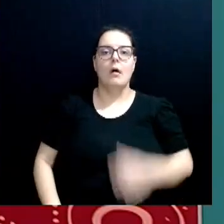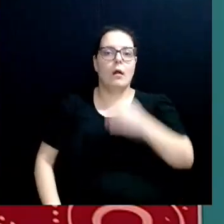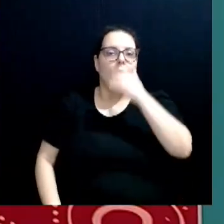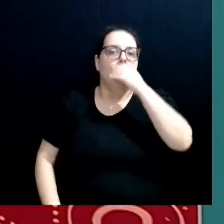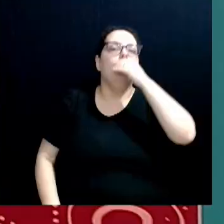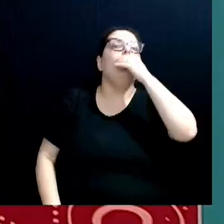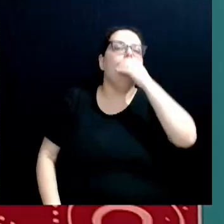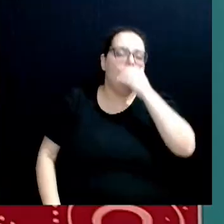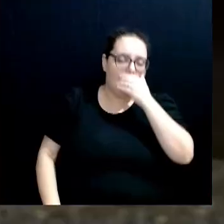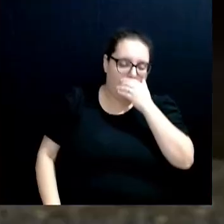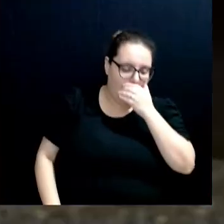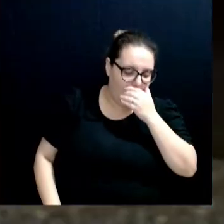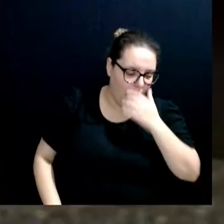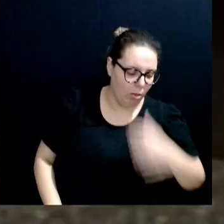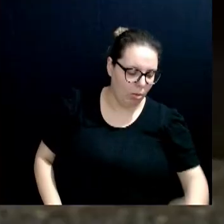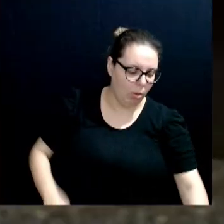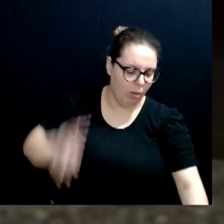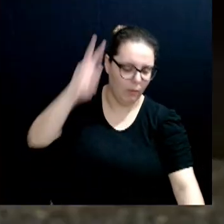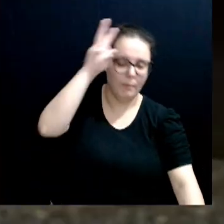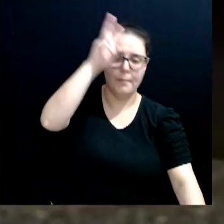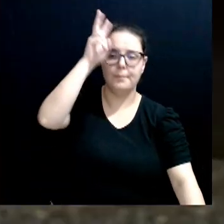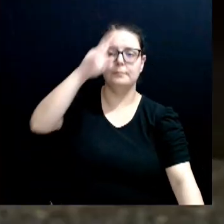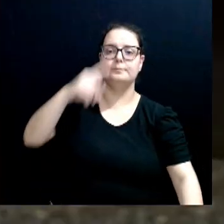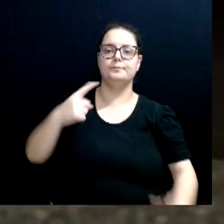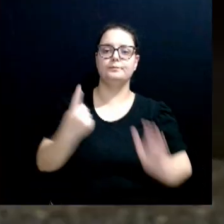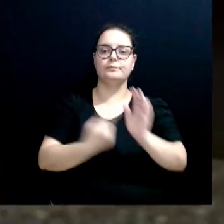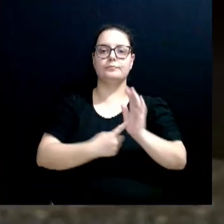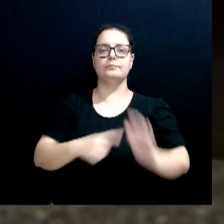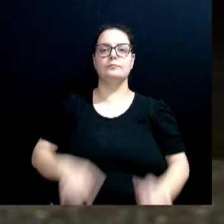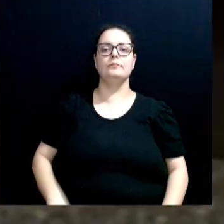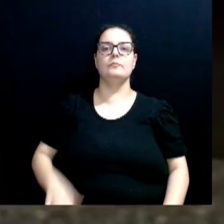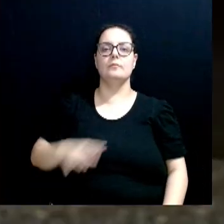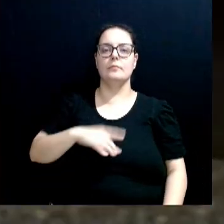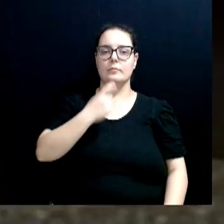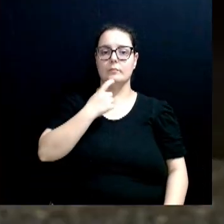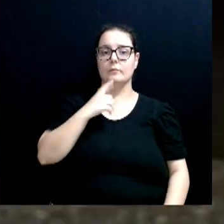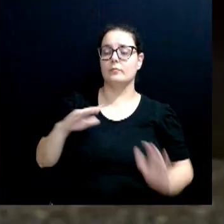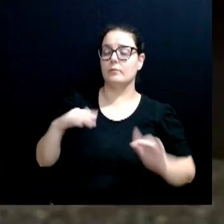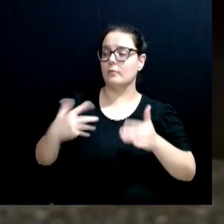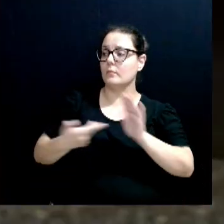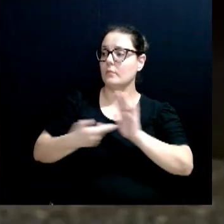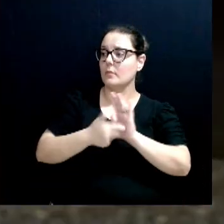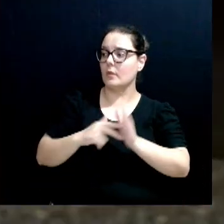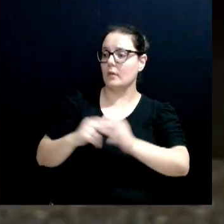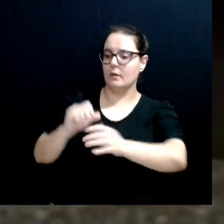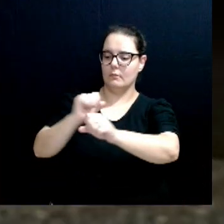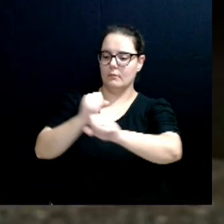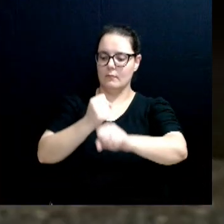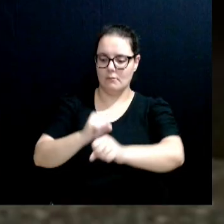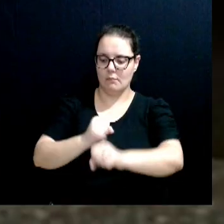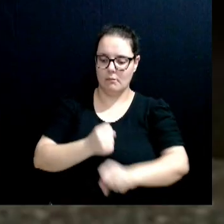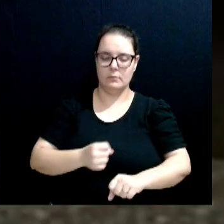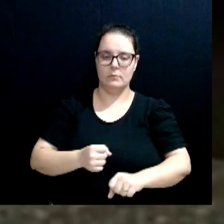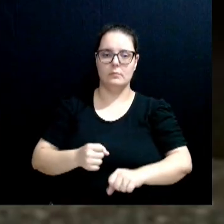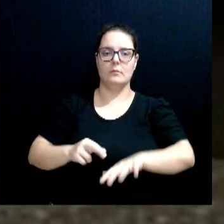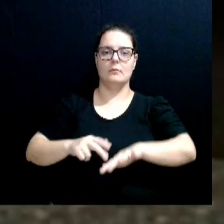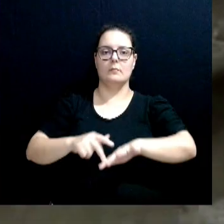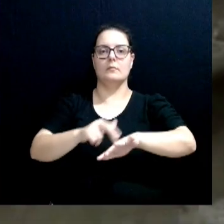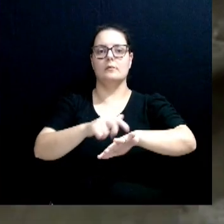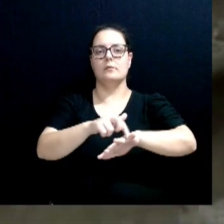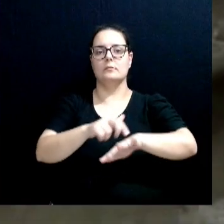imaterial e cultural da cidade de Campinas. E qual o significado dessa lavagem da escadaria?